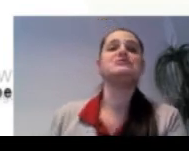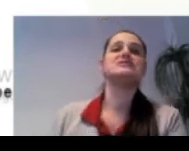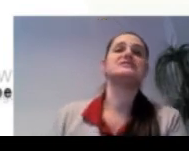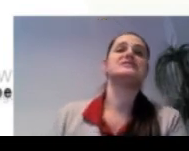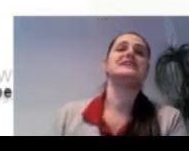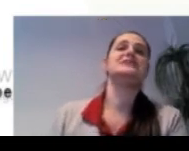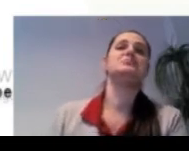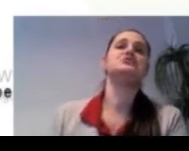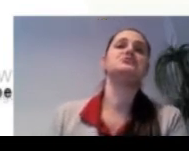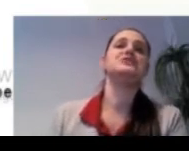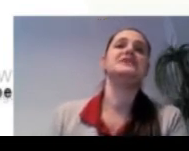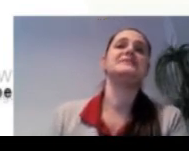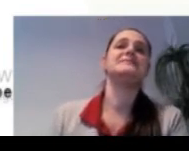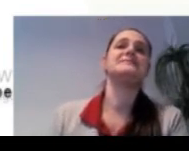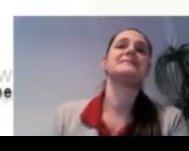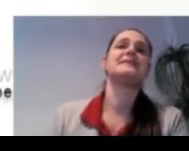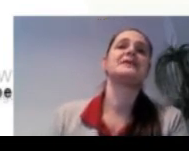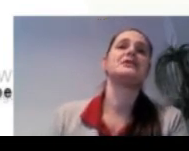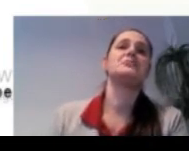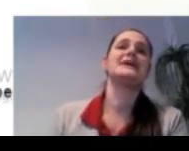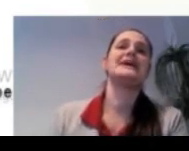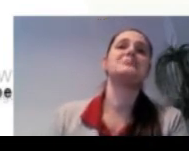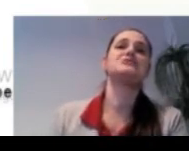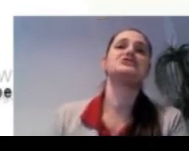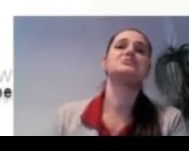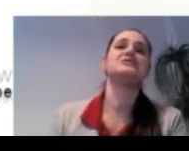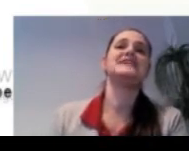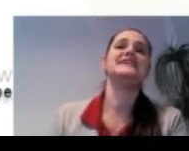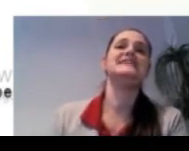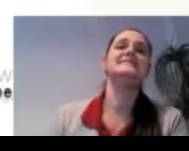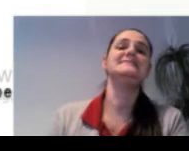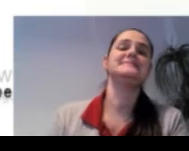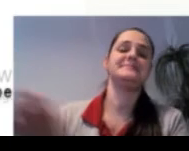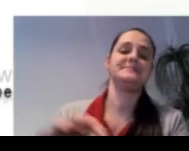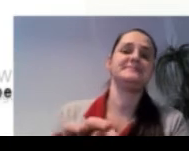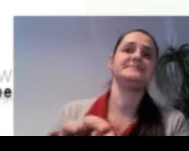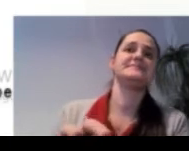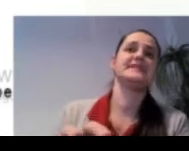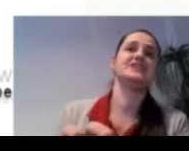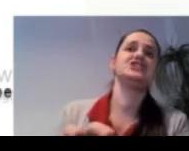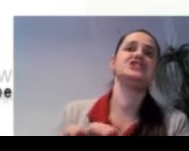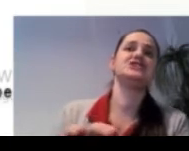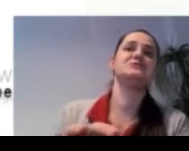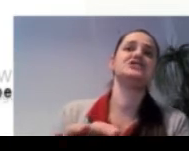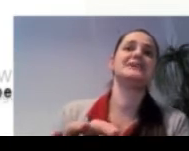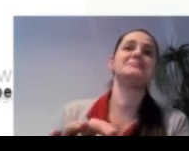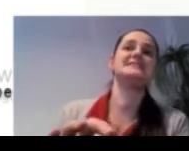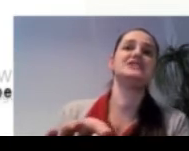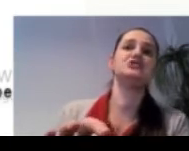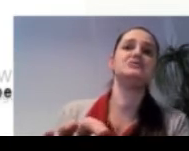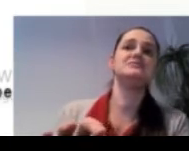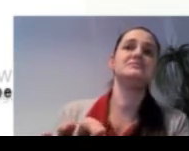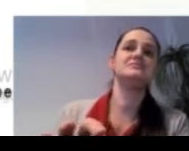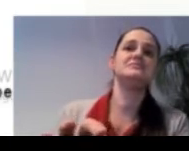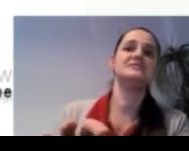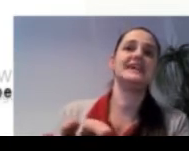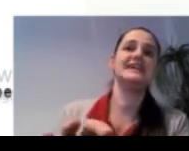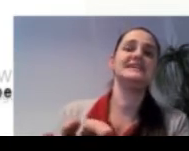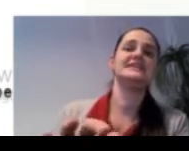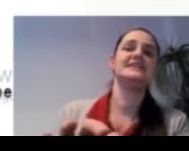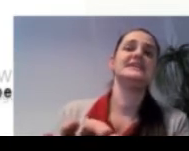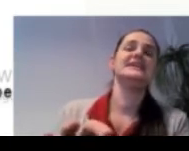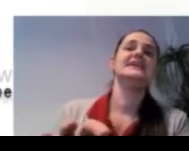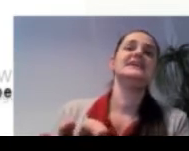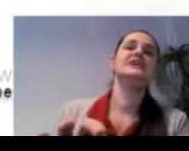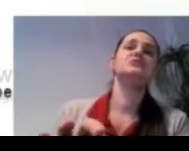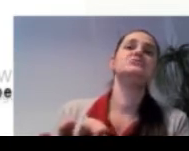Todo vírus, ele possui uma cápsula de proteína, que a gente chama de capsídeo,